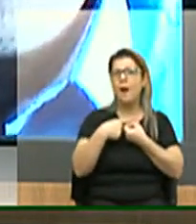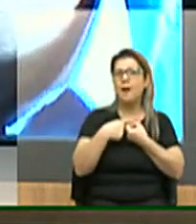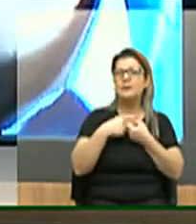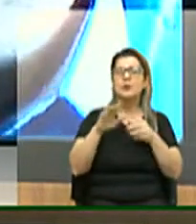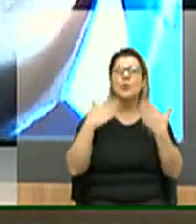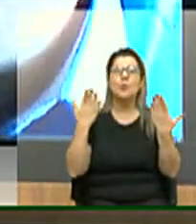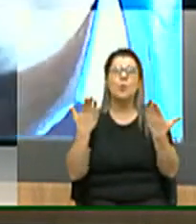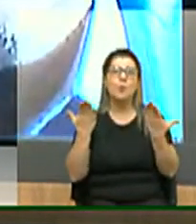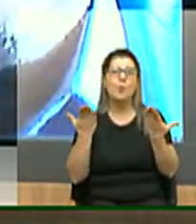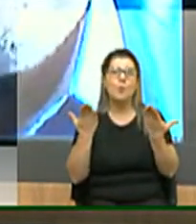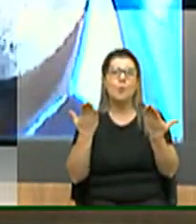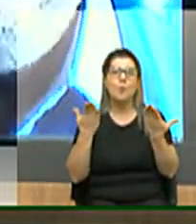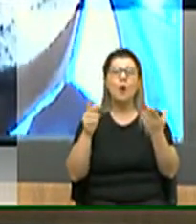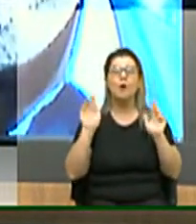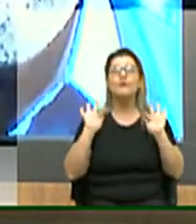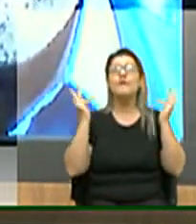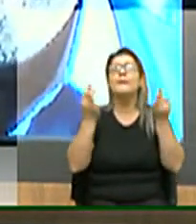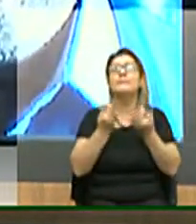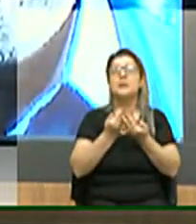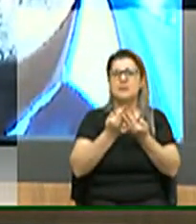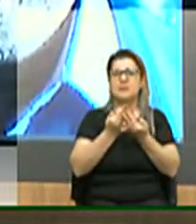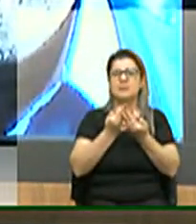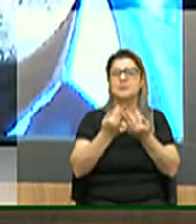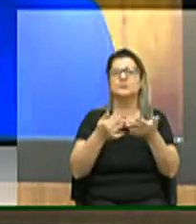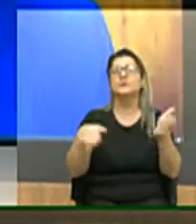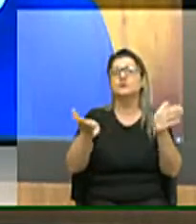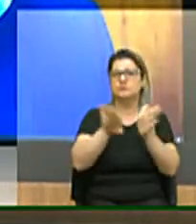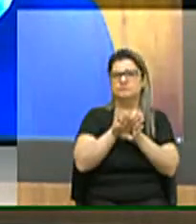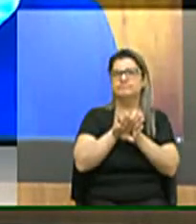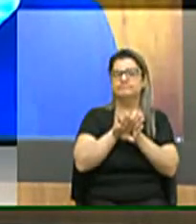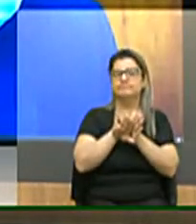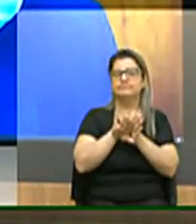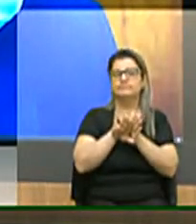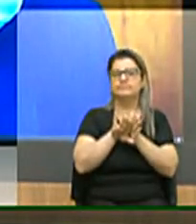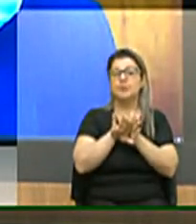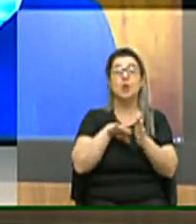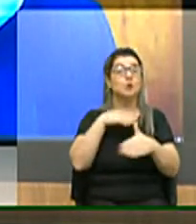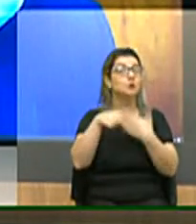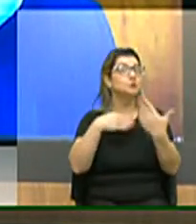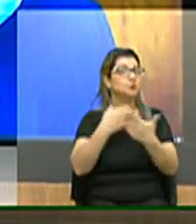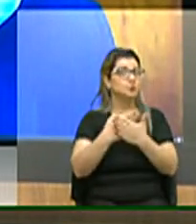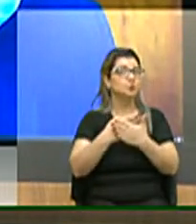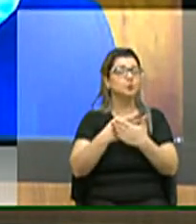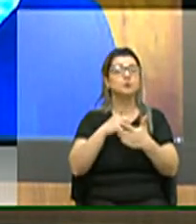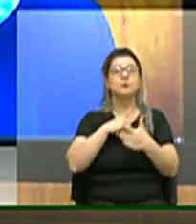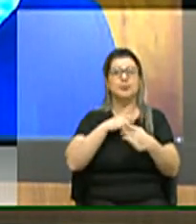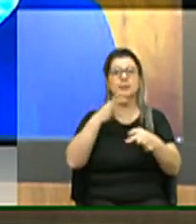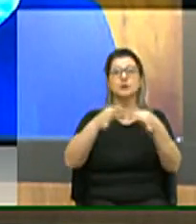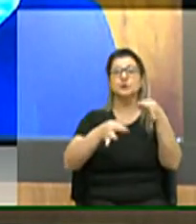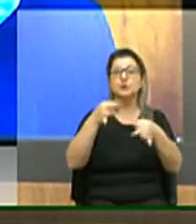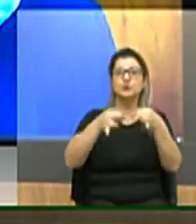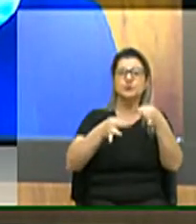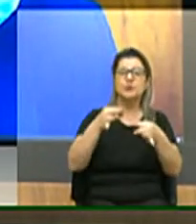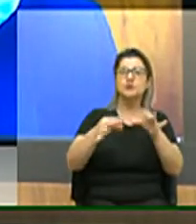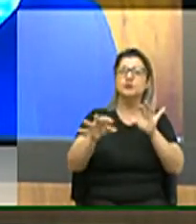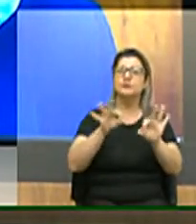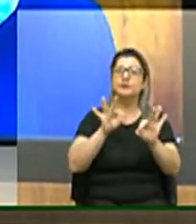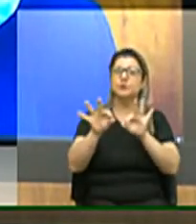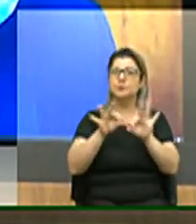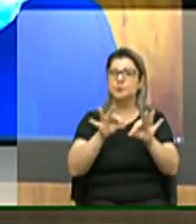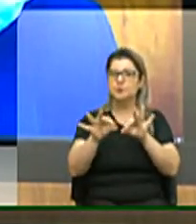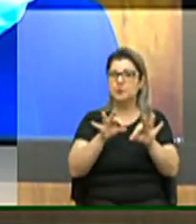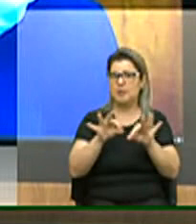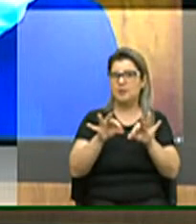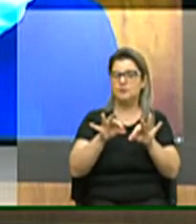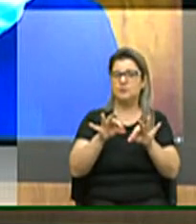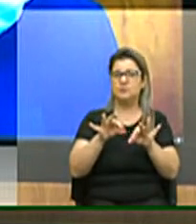alcançadas. Tudo isso consta no projeto e na justificativa do projeto, o deputado Sérgio Pérez, que eu